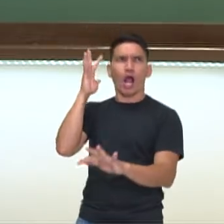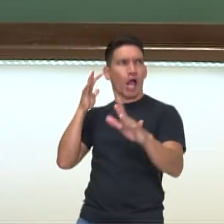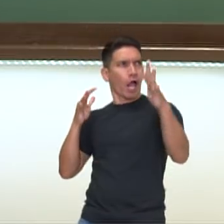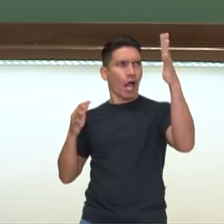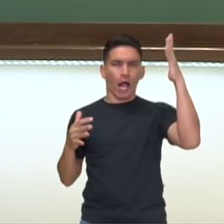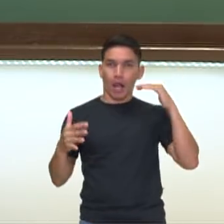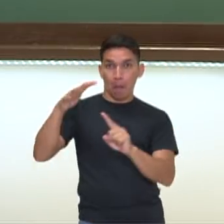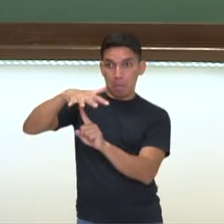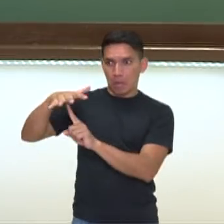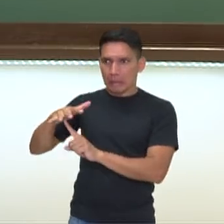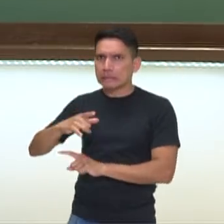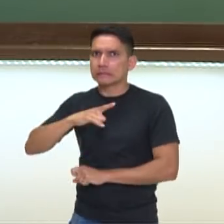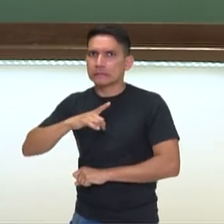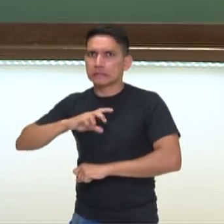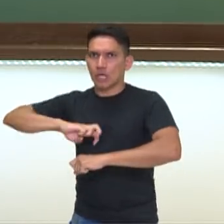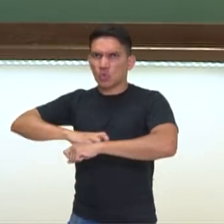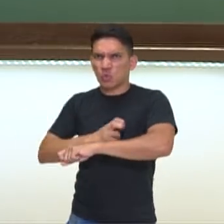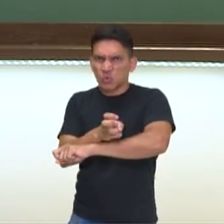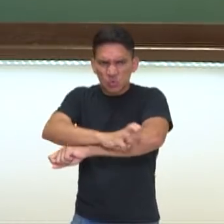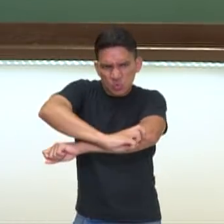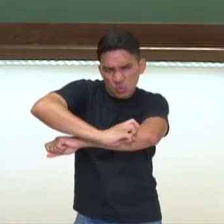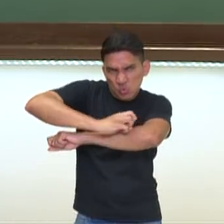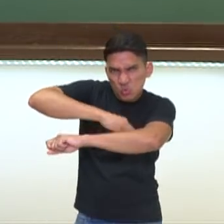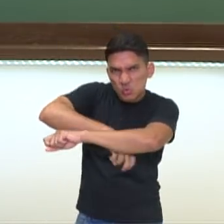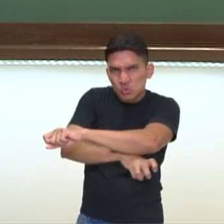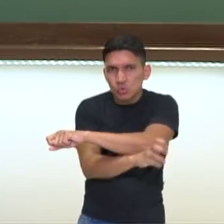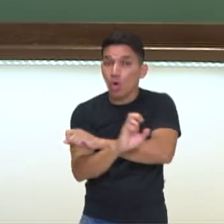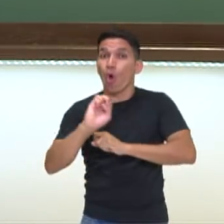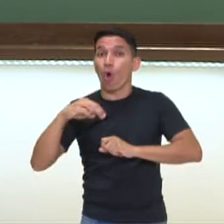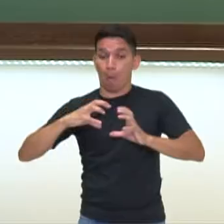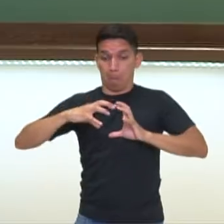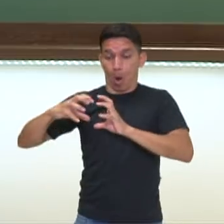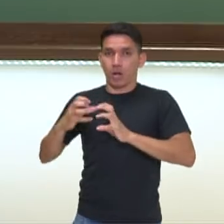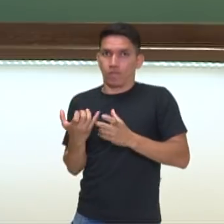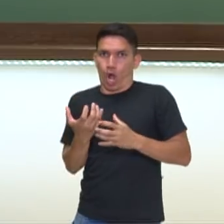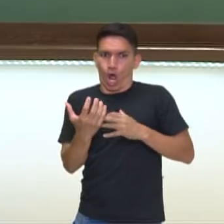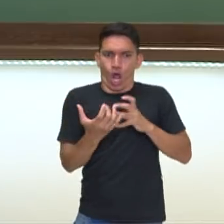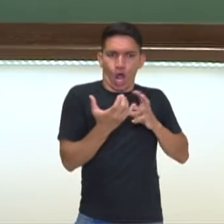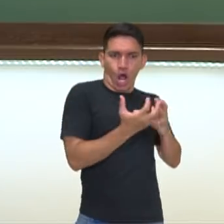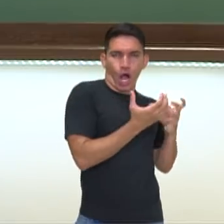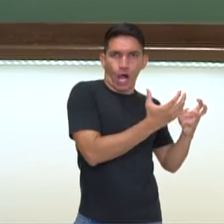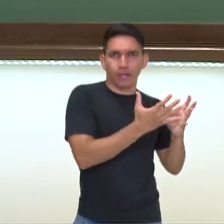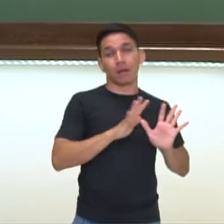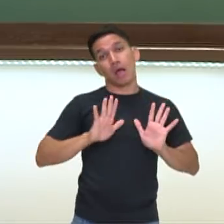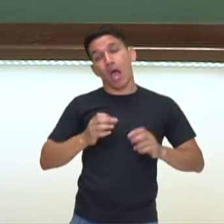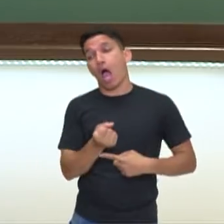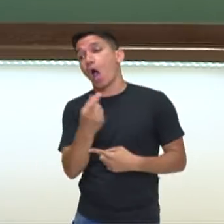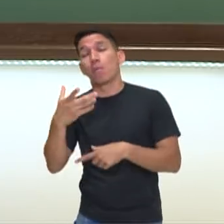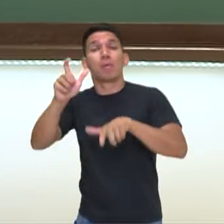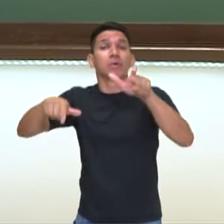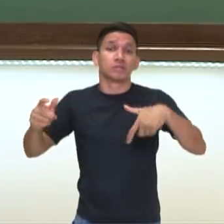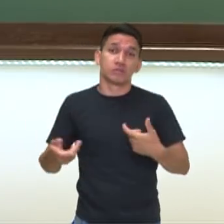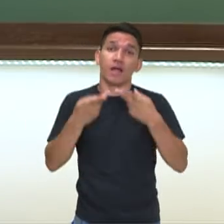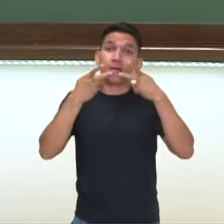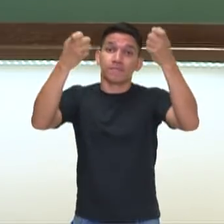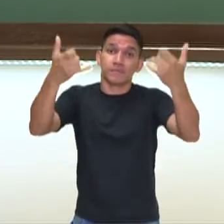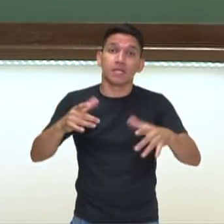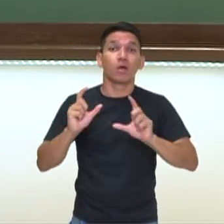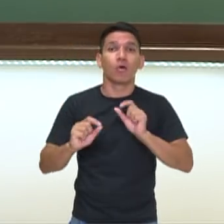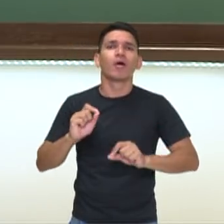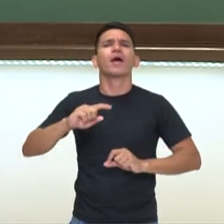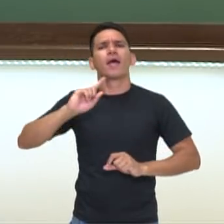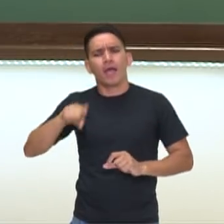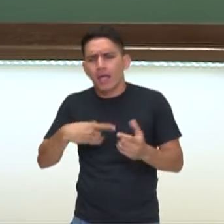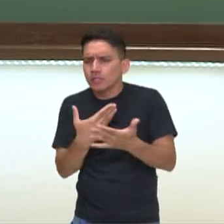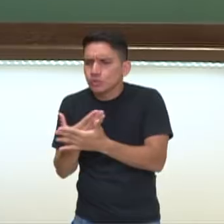paranaenses esse Boitatá, essa bola de fogo ou serpente de fogo. Já alguns estudiosos dizem que são gases que são liberados